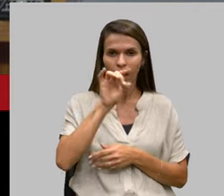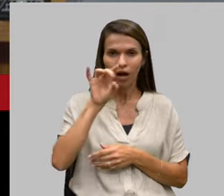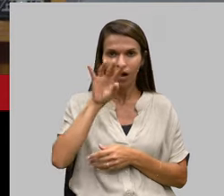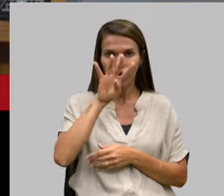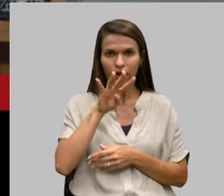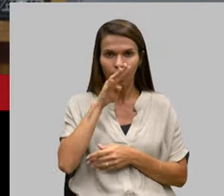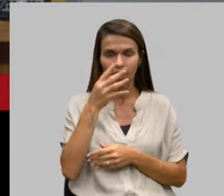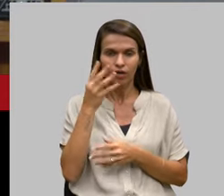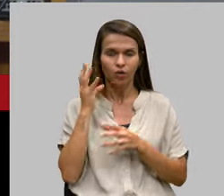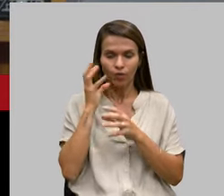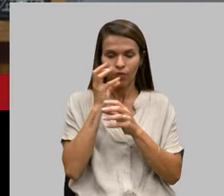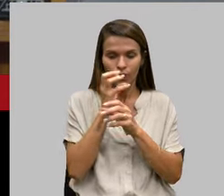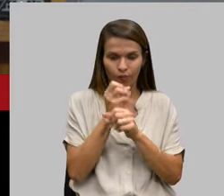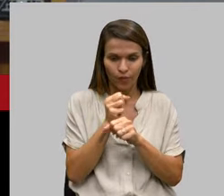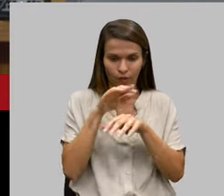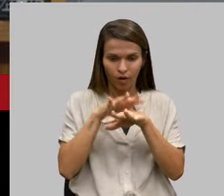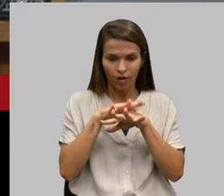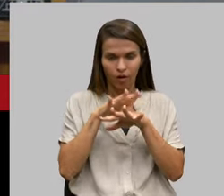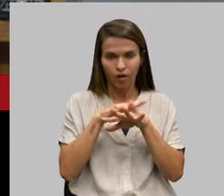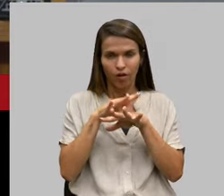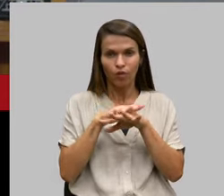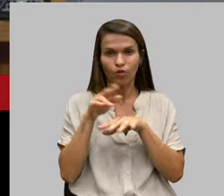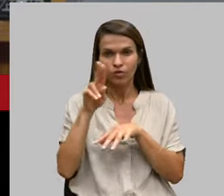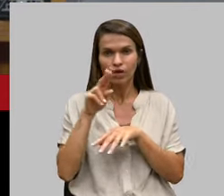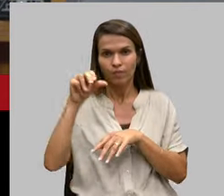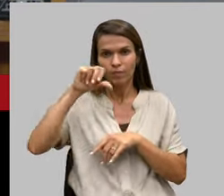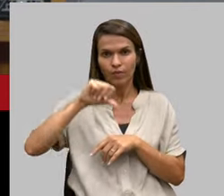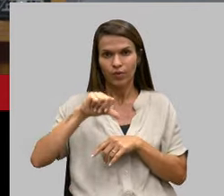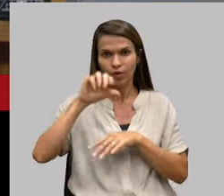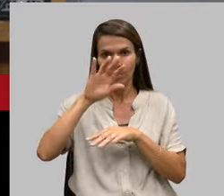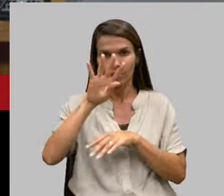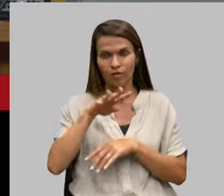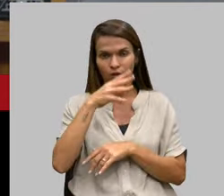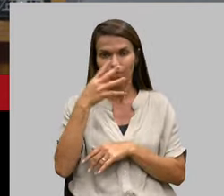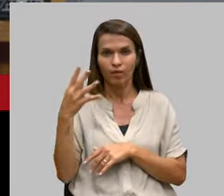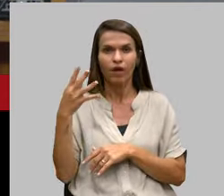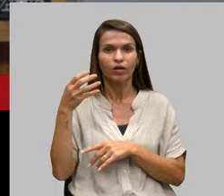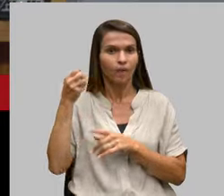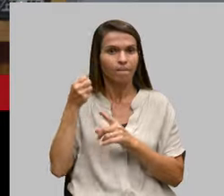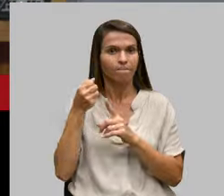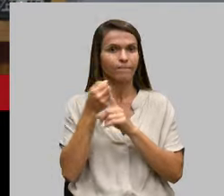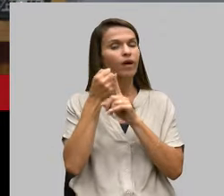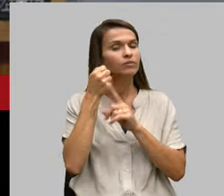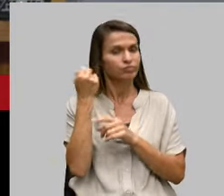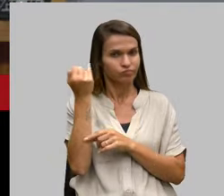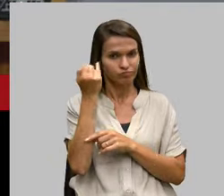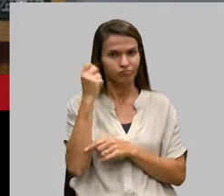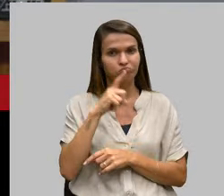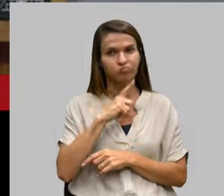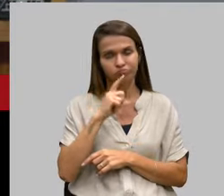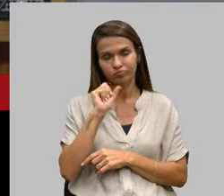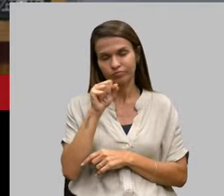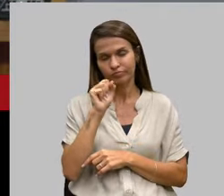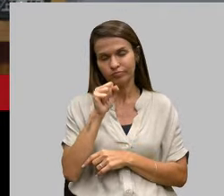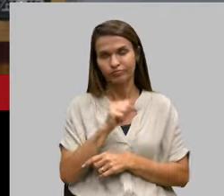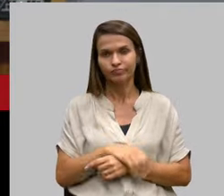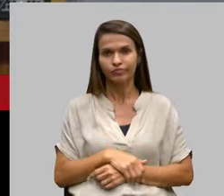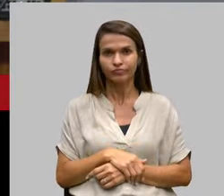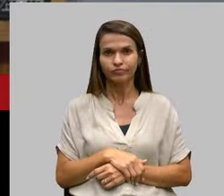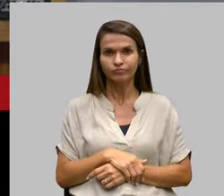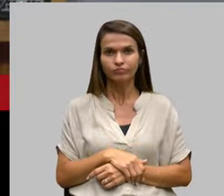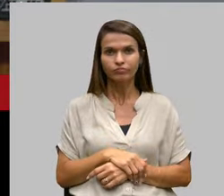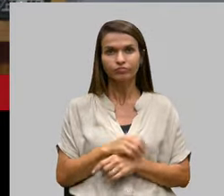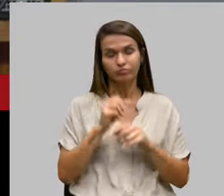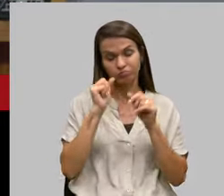atuarial e usar a pior tabela você tem um impacto bem bem importante né então pode ser no